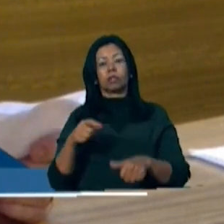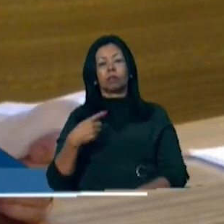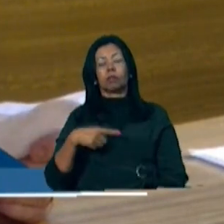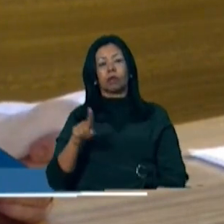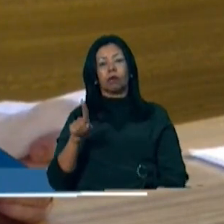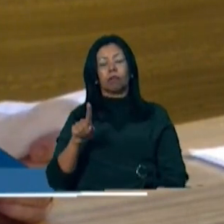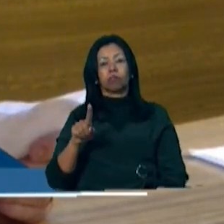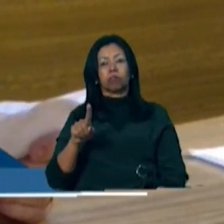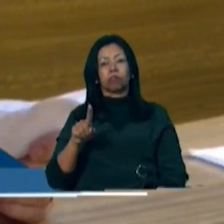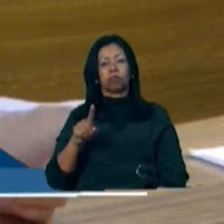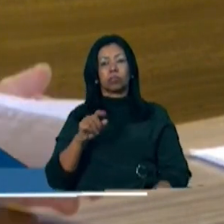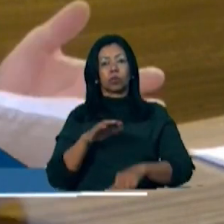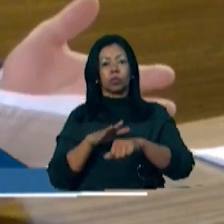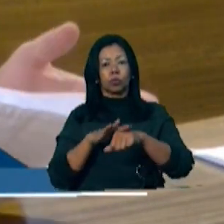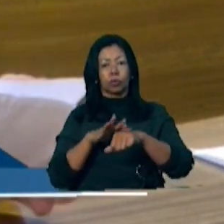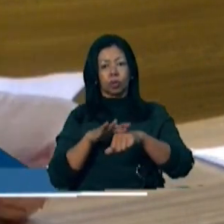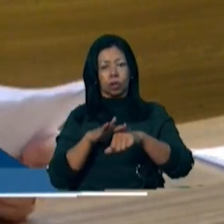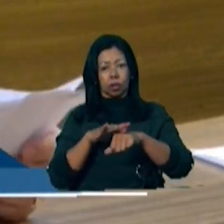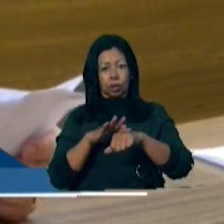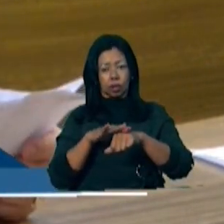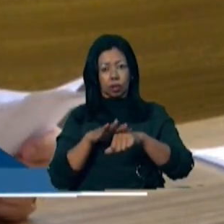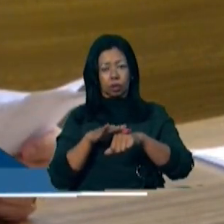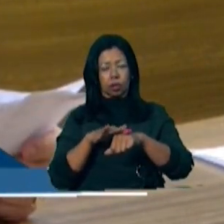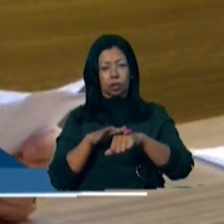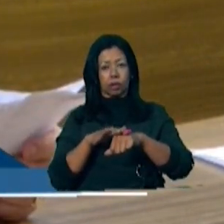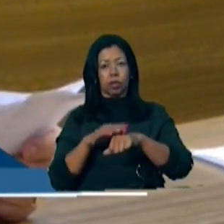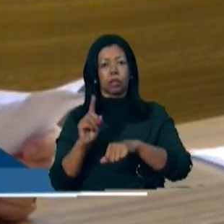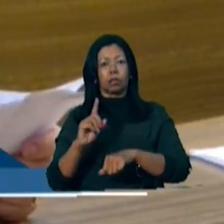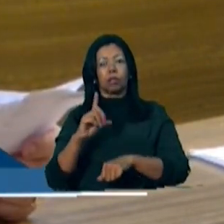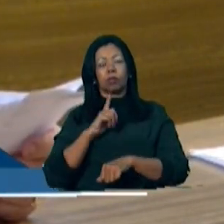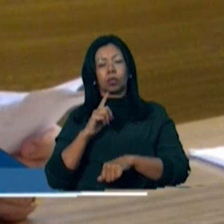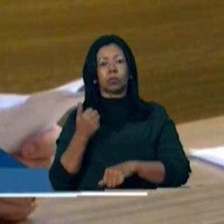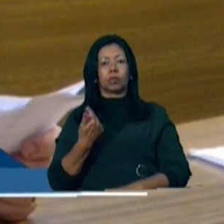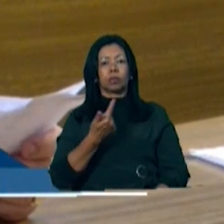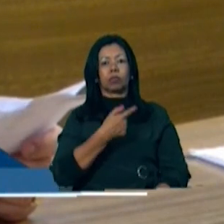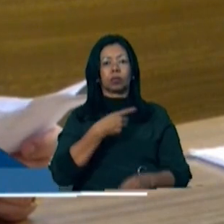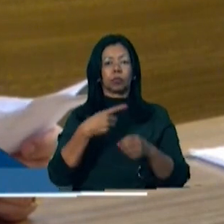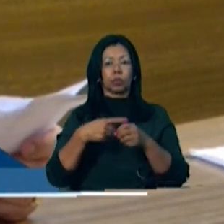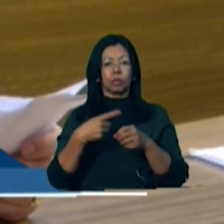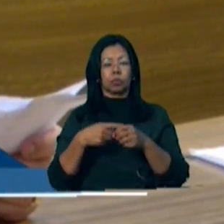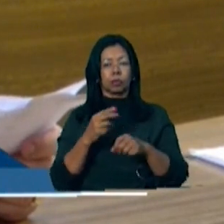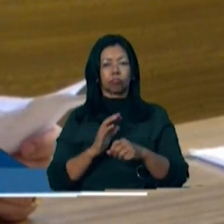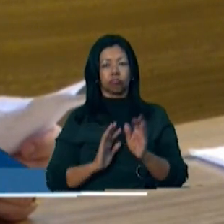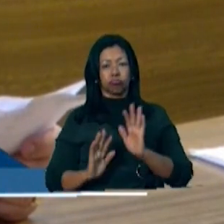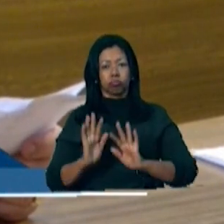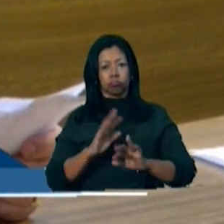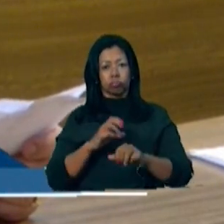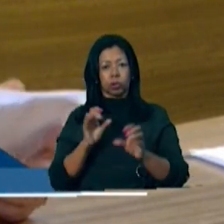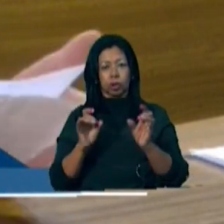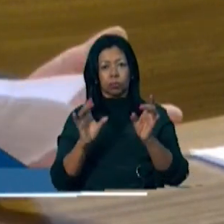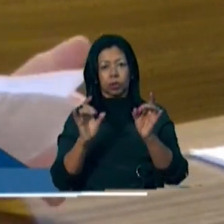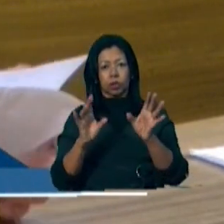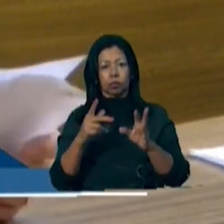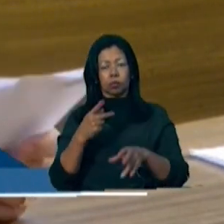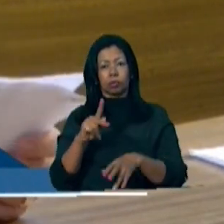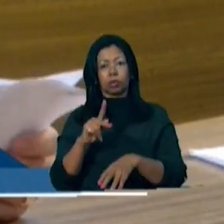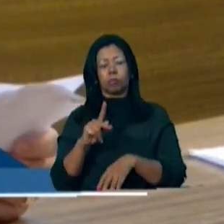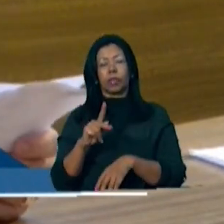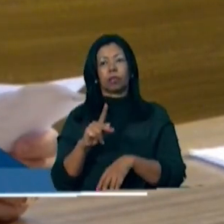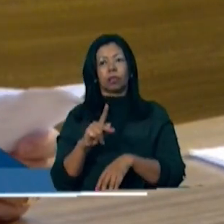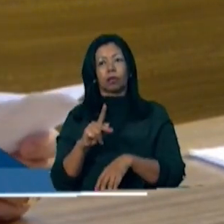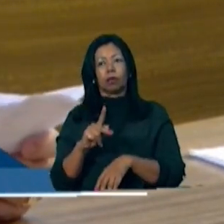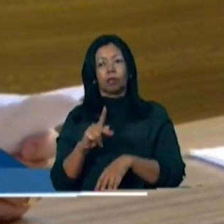caído enfermos e Infelizmente não temos em nosso município um atendimento específico na especialidade